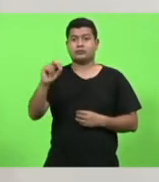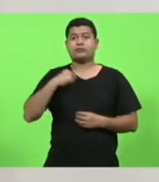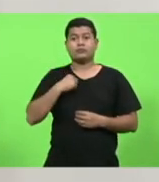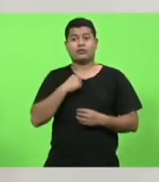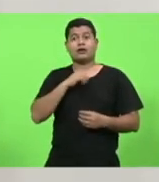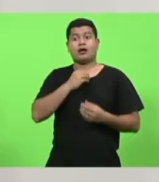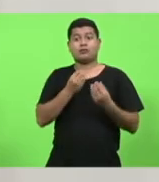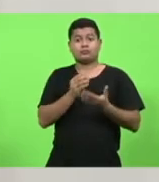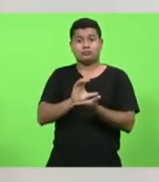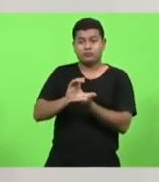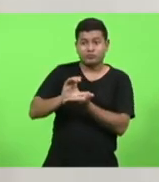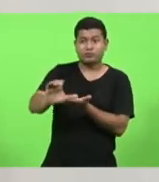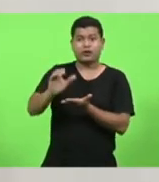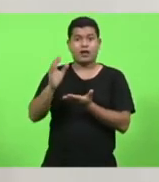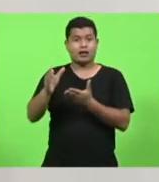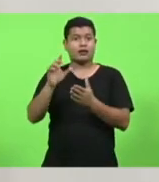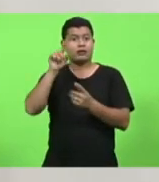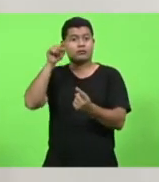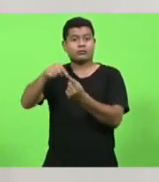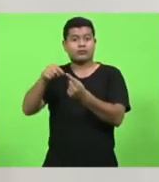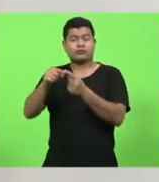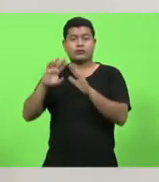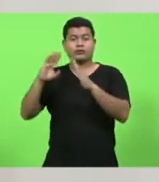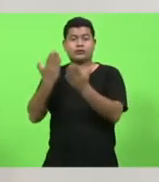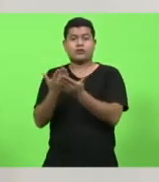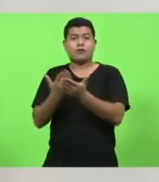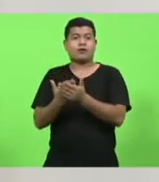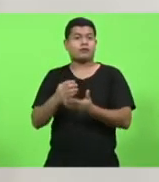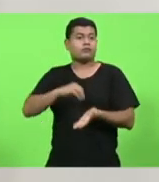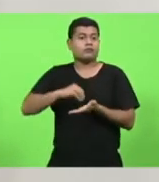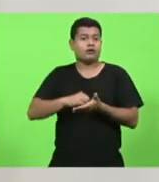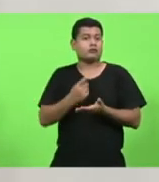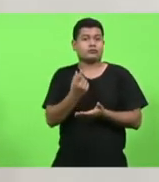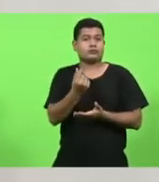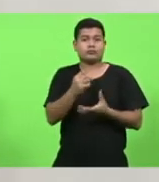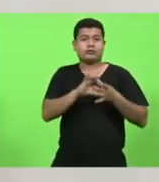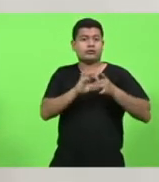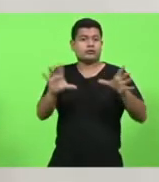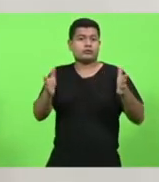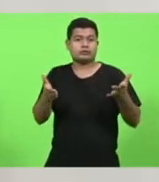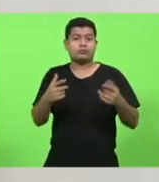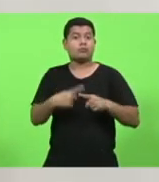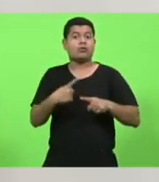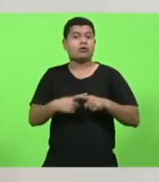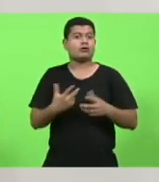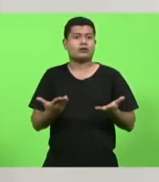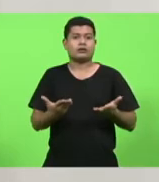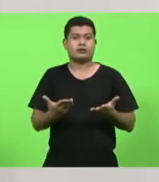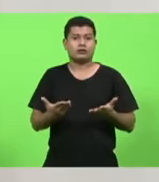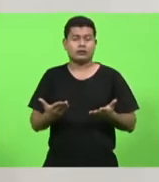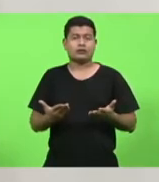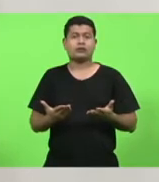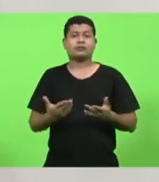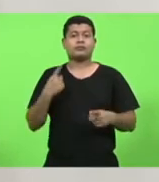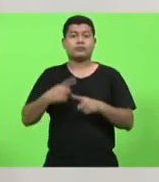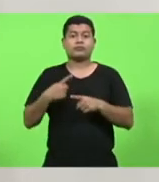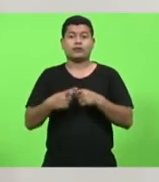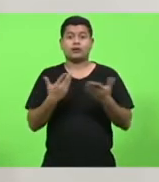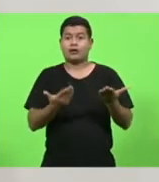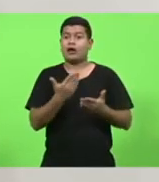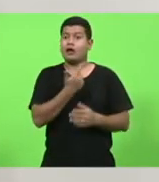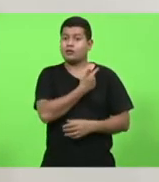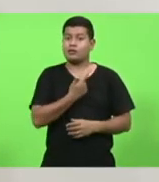escolas, ainda não foi executado? Não foi executado. Por quê? Porque o Estado não tem